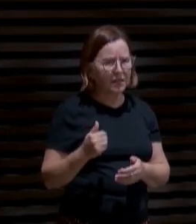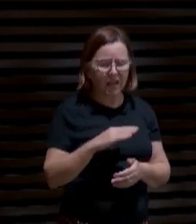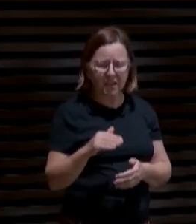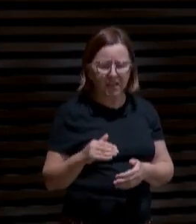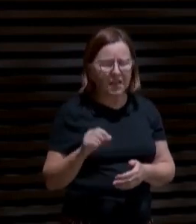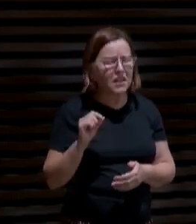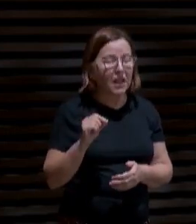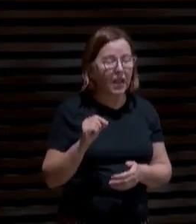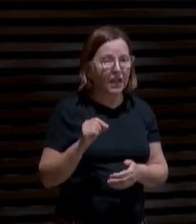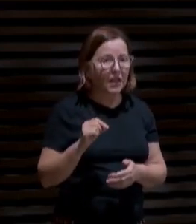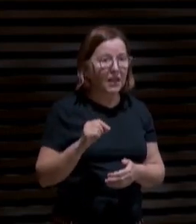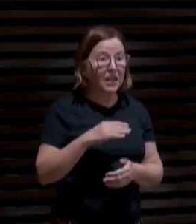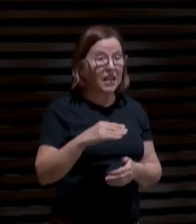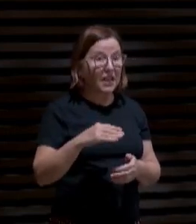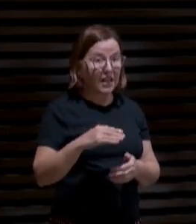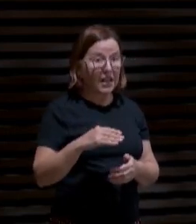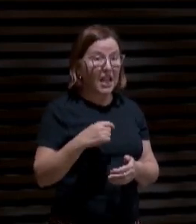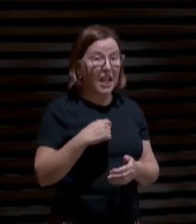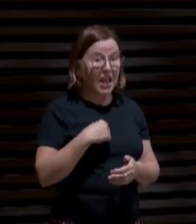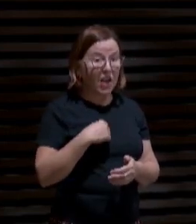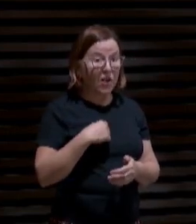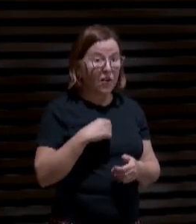matei. 5 abortos.